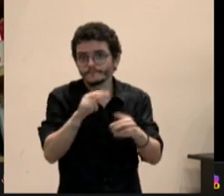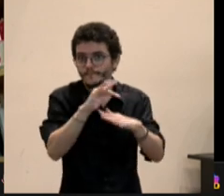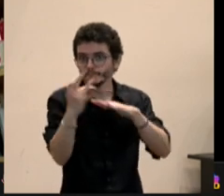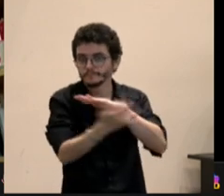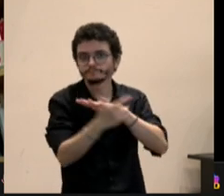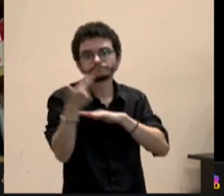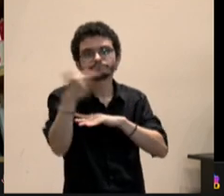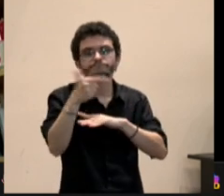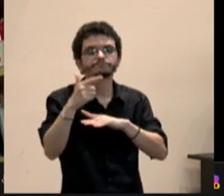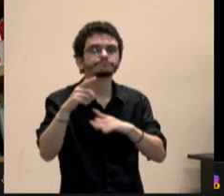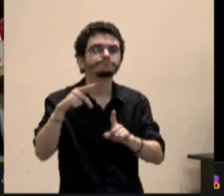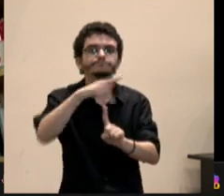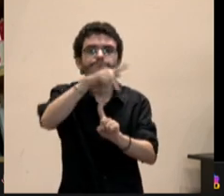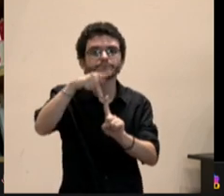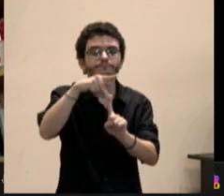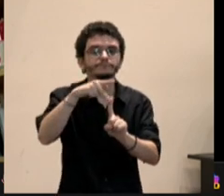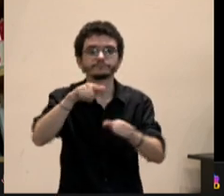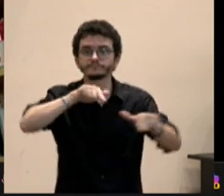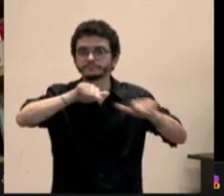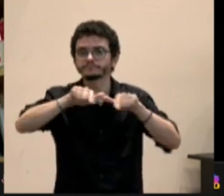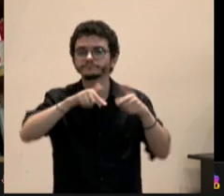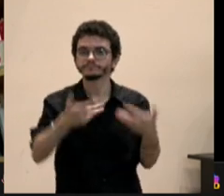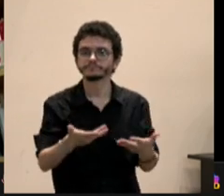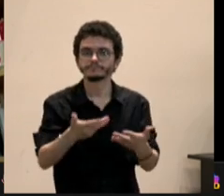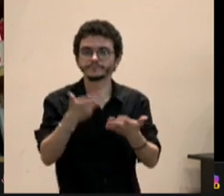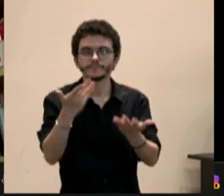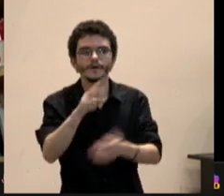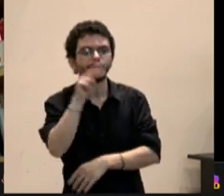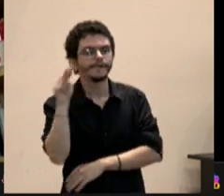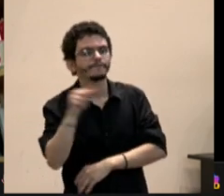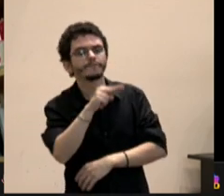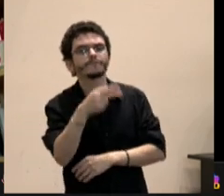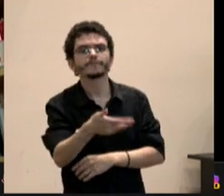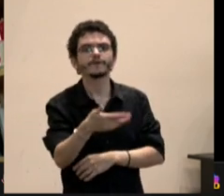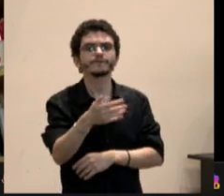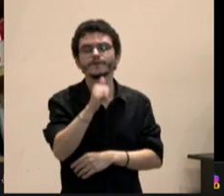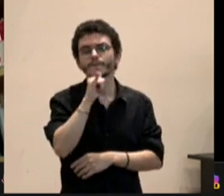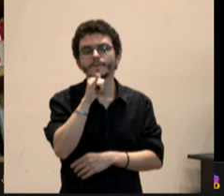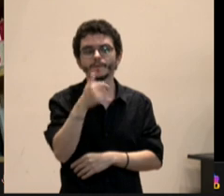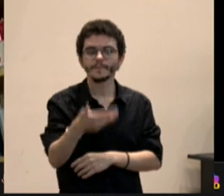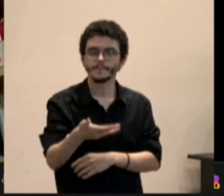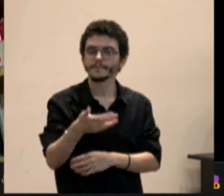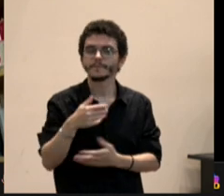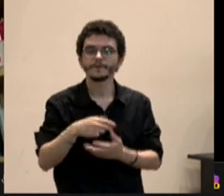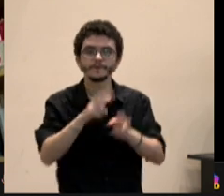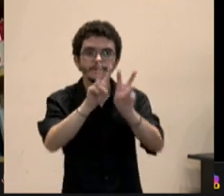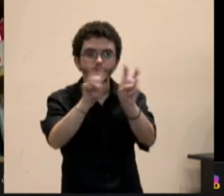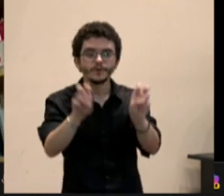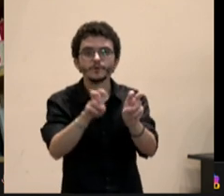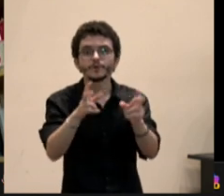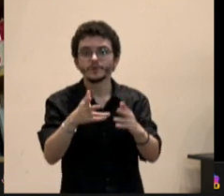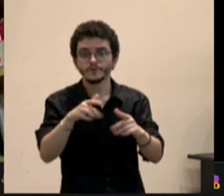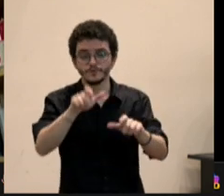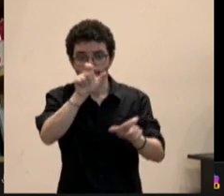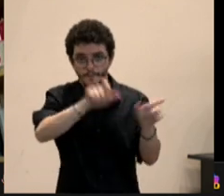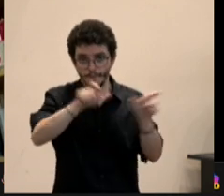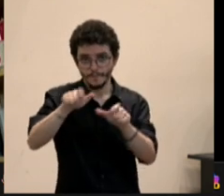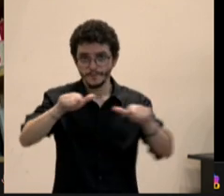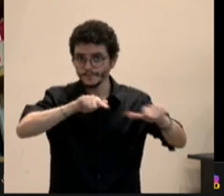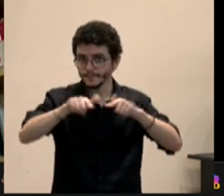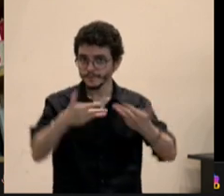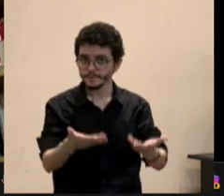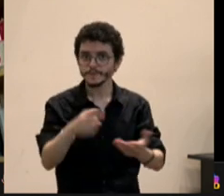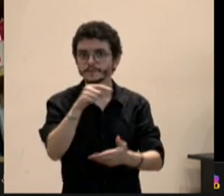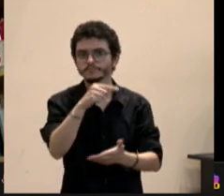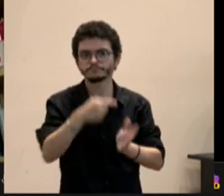possuem plano de carreira. E quando nós vamos olhar, por exemplo, para a questão dos funcionários, estes